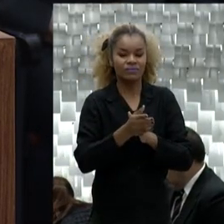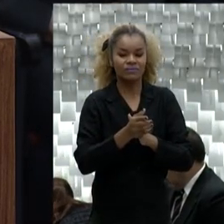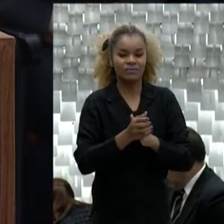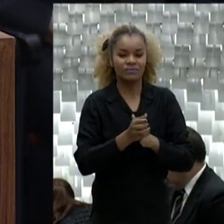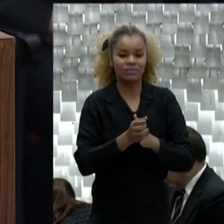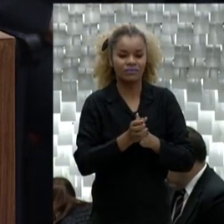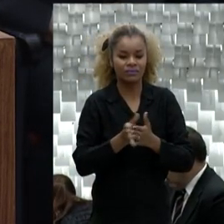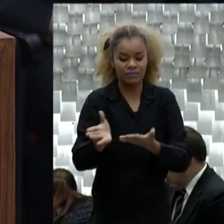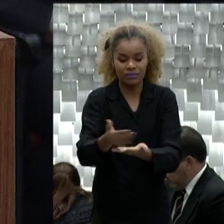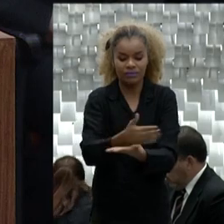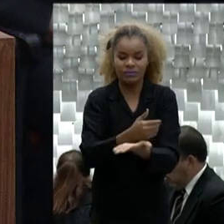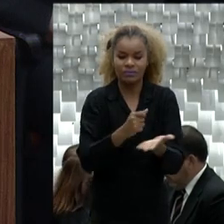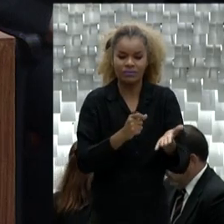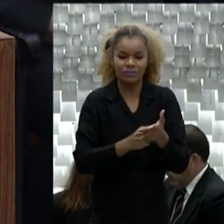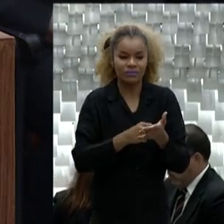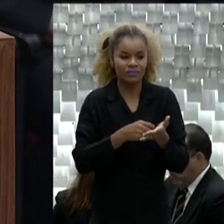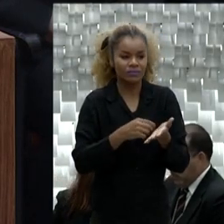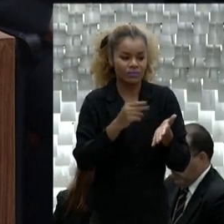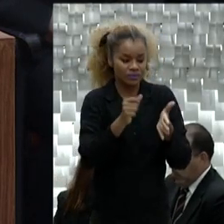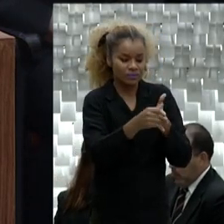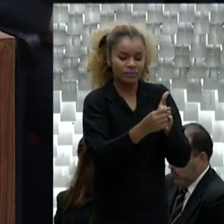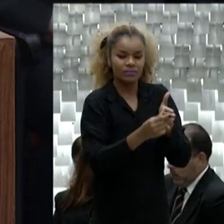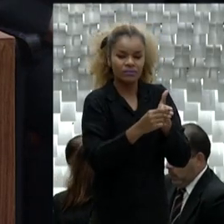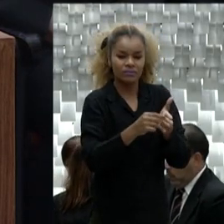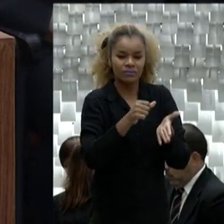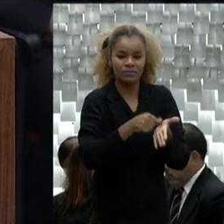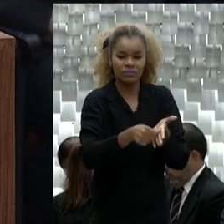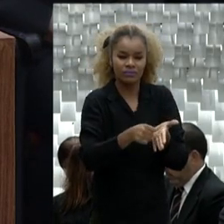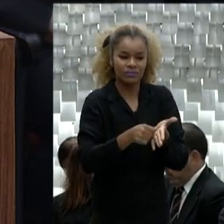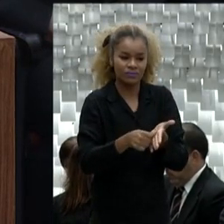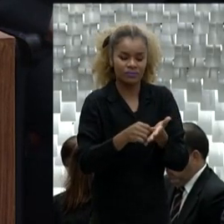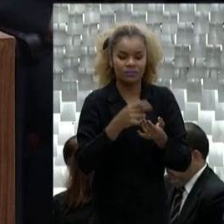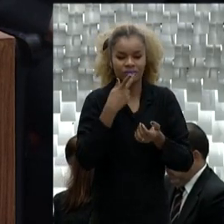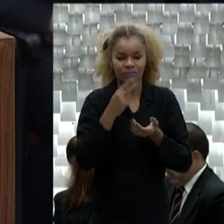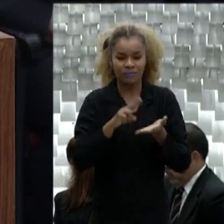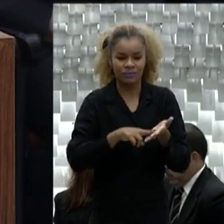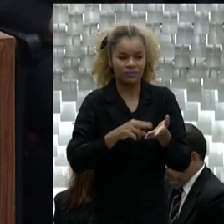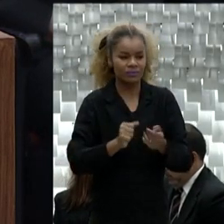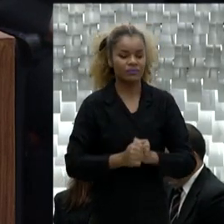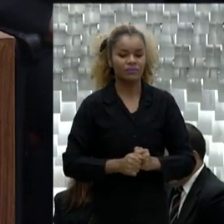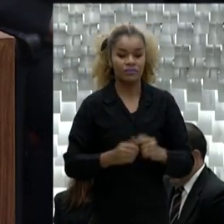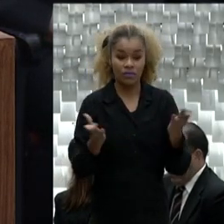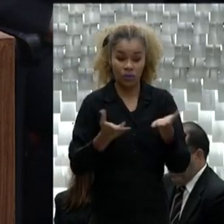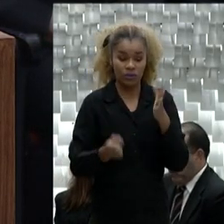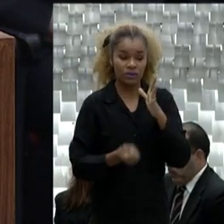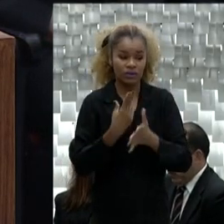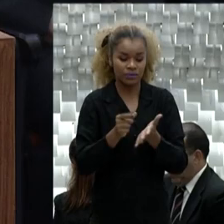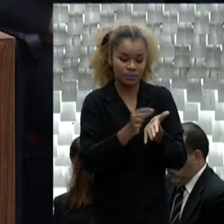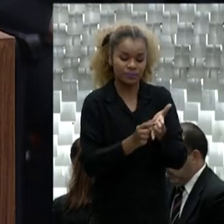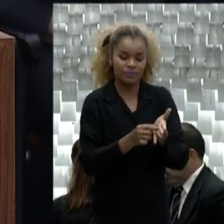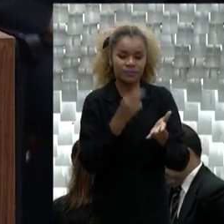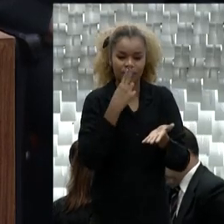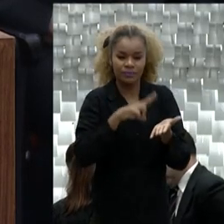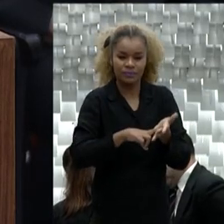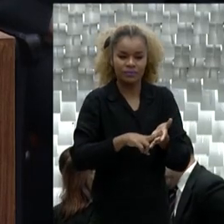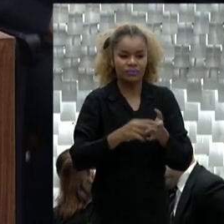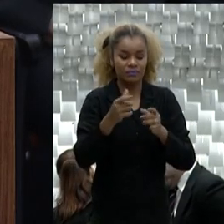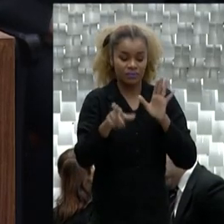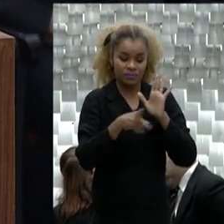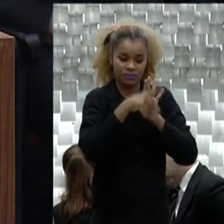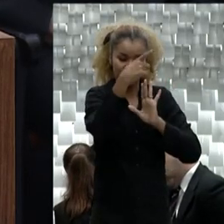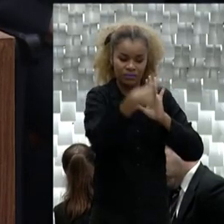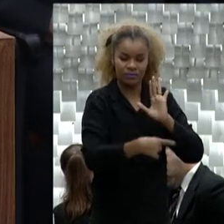filatelia. Hoje, com o lançamento do selo personalizado e do carimbo postal